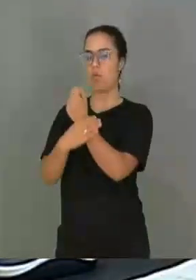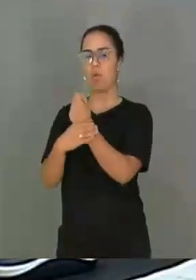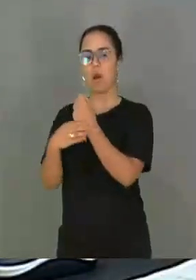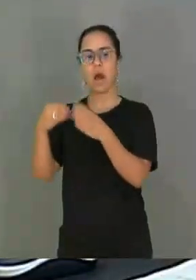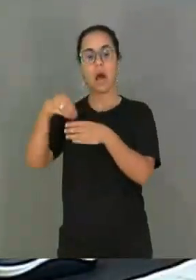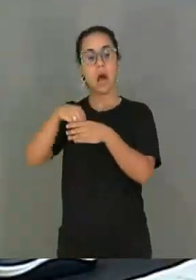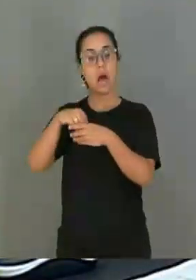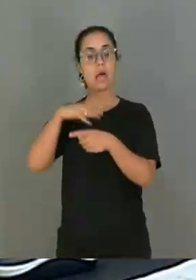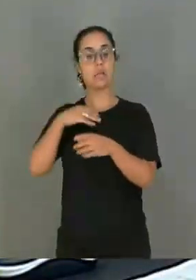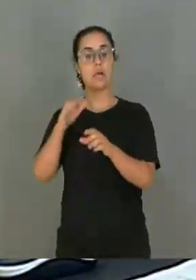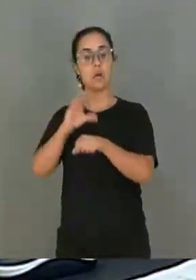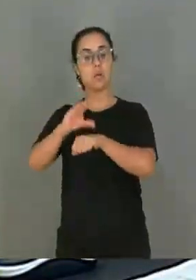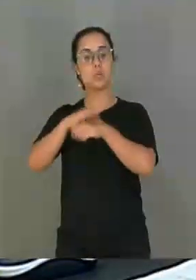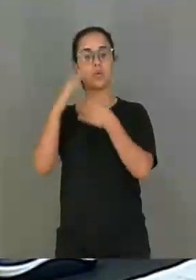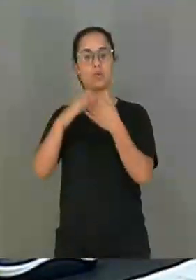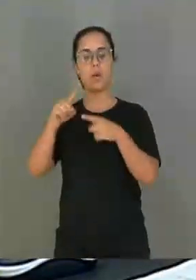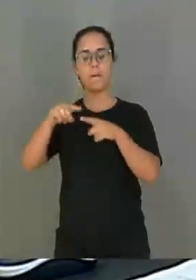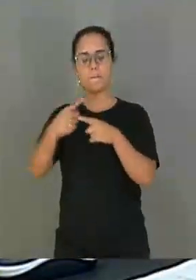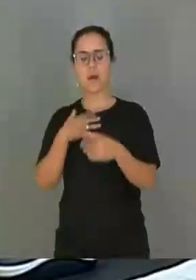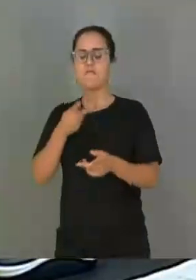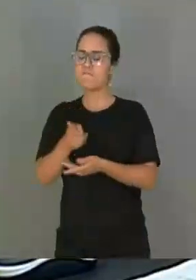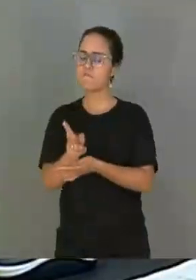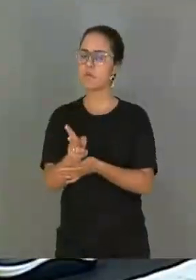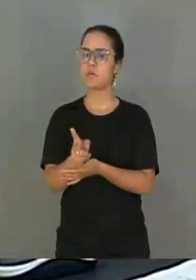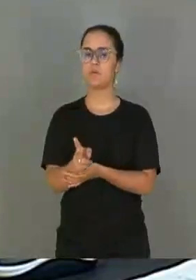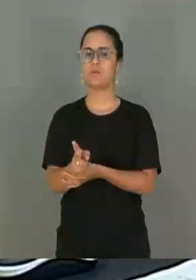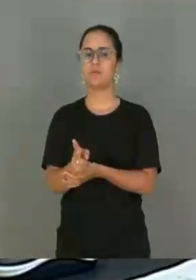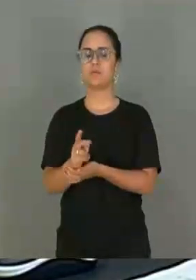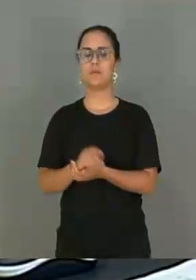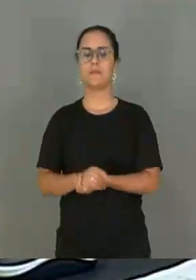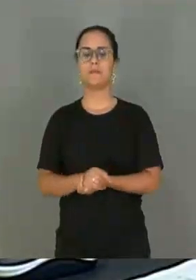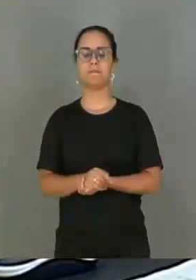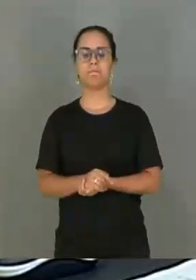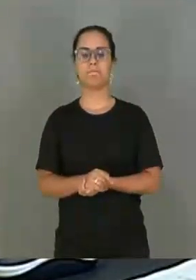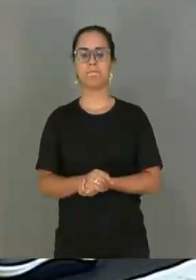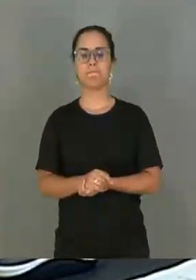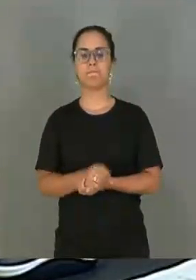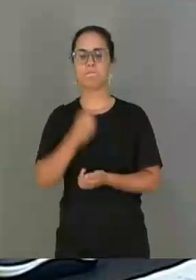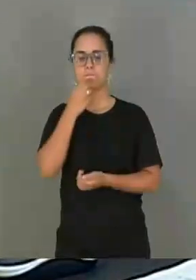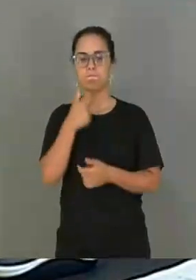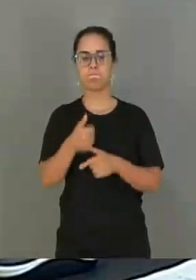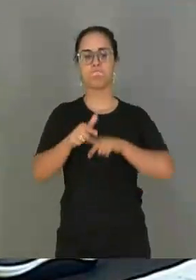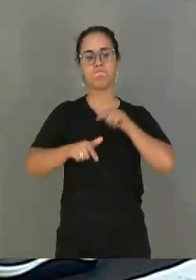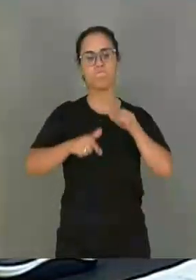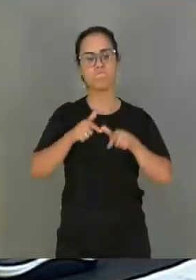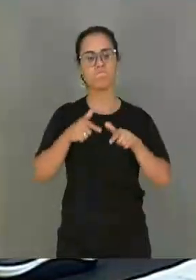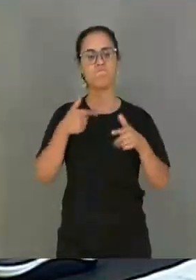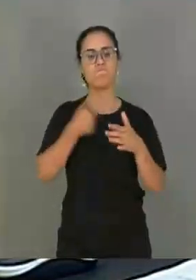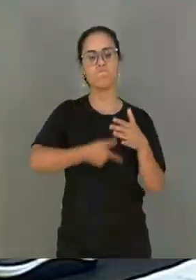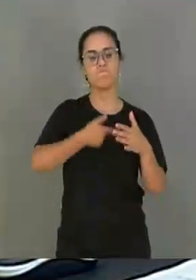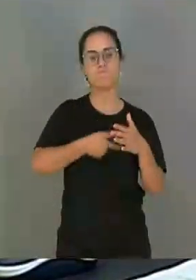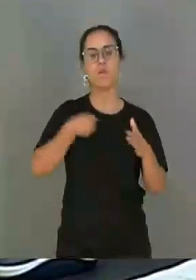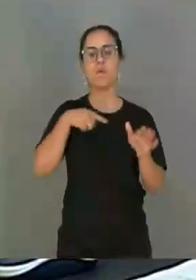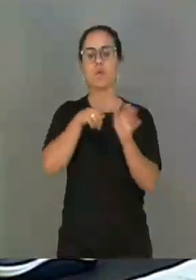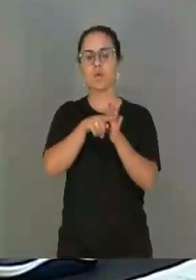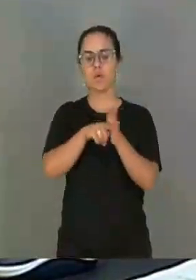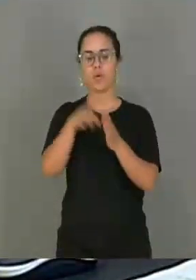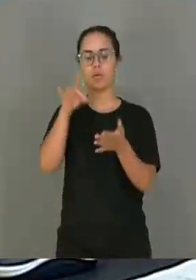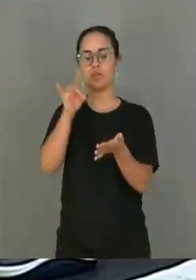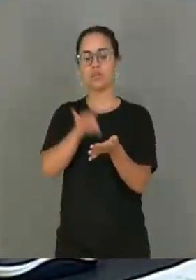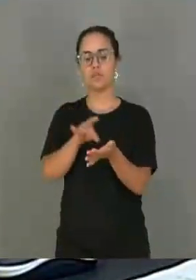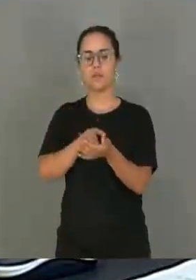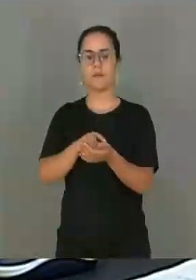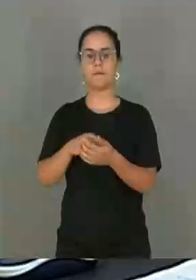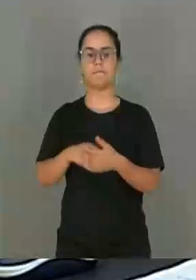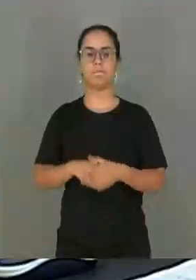Constituição brasileira, mas nós vamos seguir esse bom combate, buscando a verdade, e o senhor deu um passo